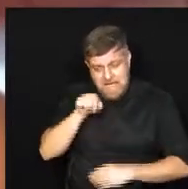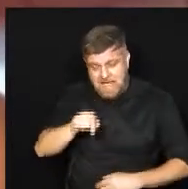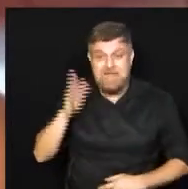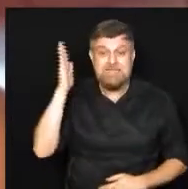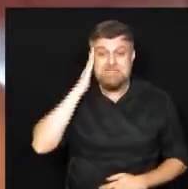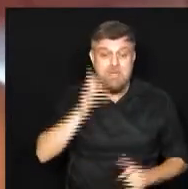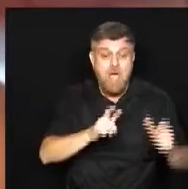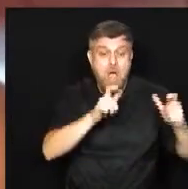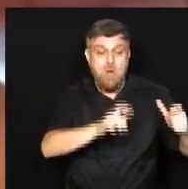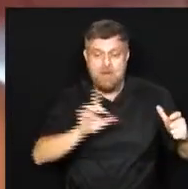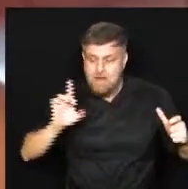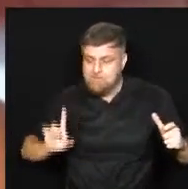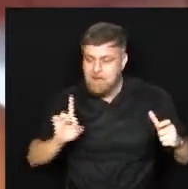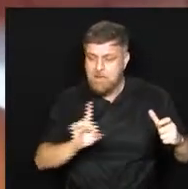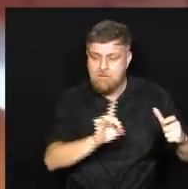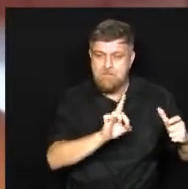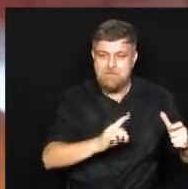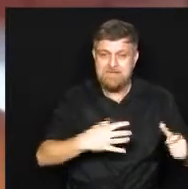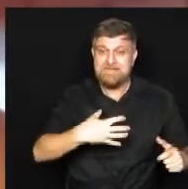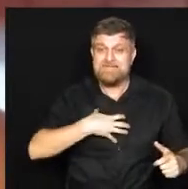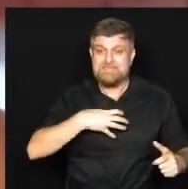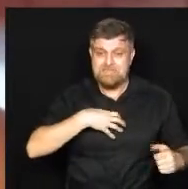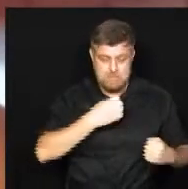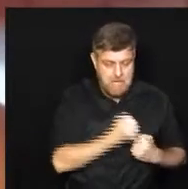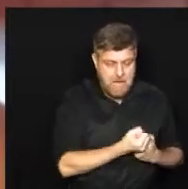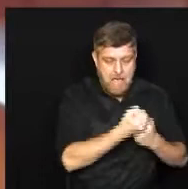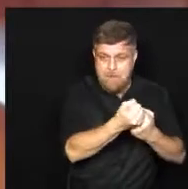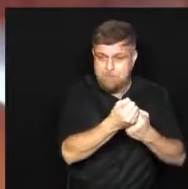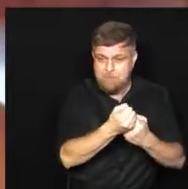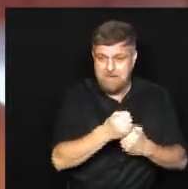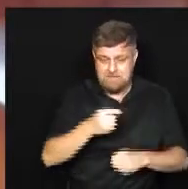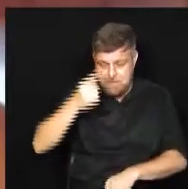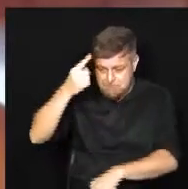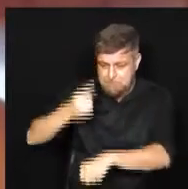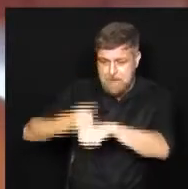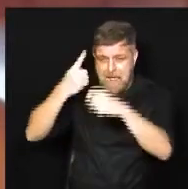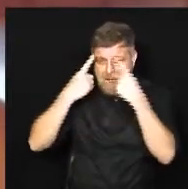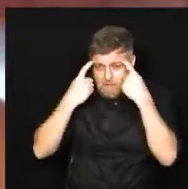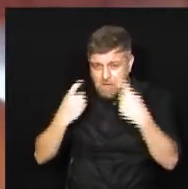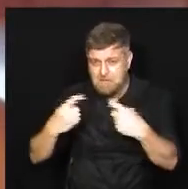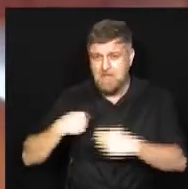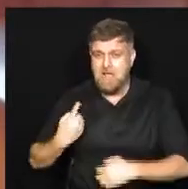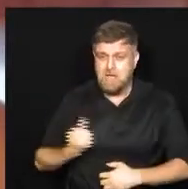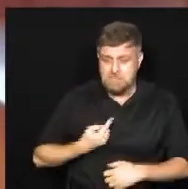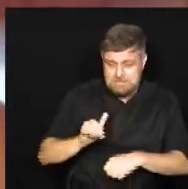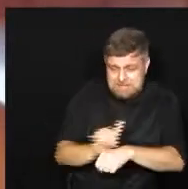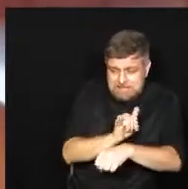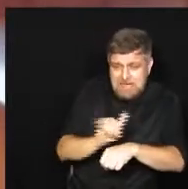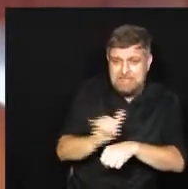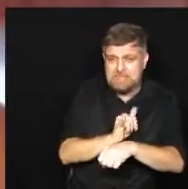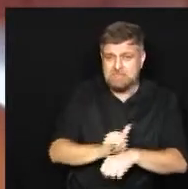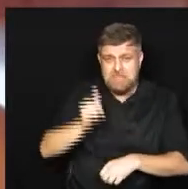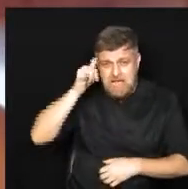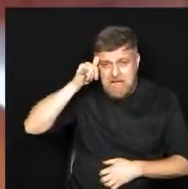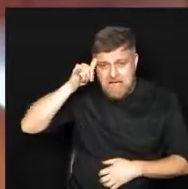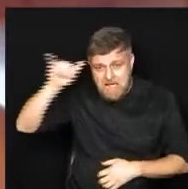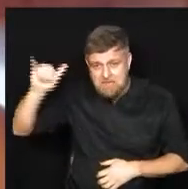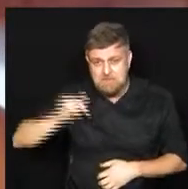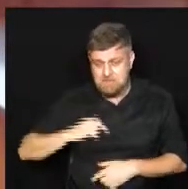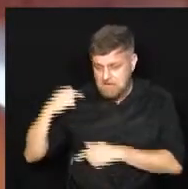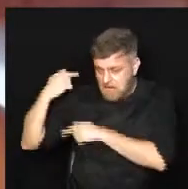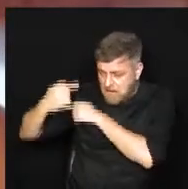quem recorrer, tenham um amparo numa situação de violência, de forma que a gente possa prevenir e educar as